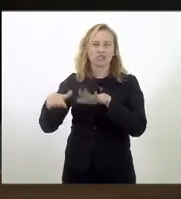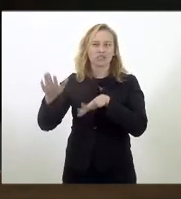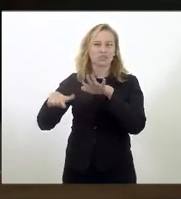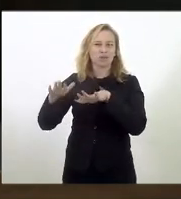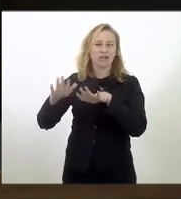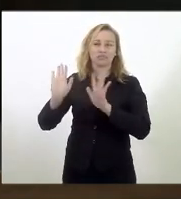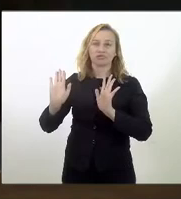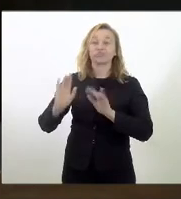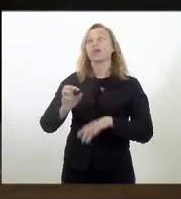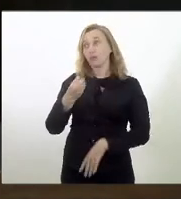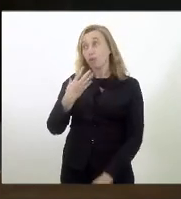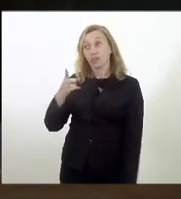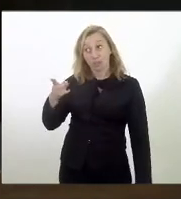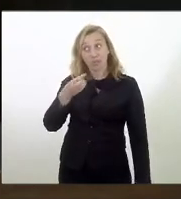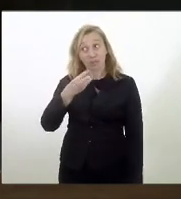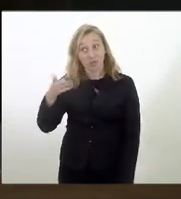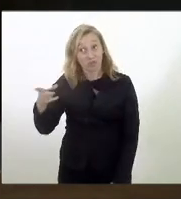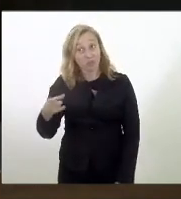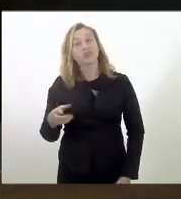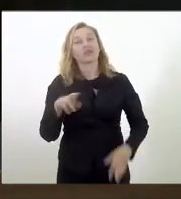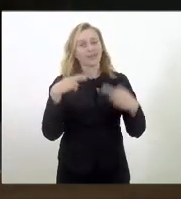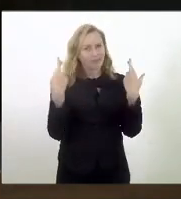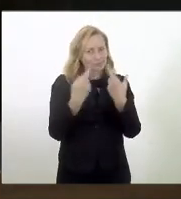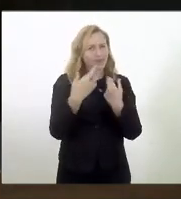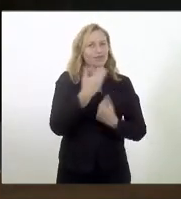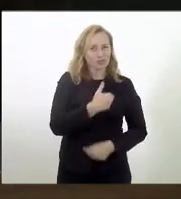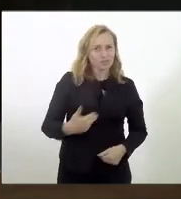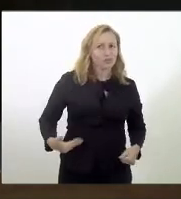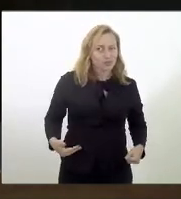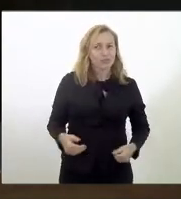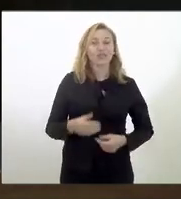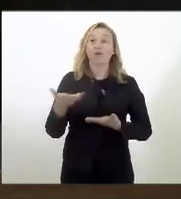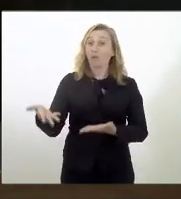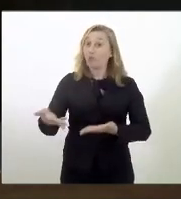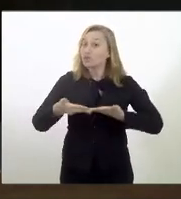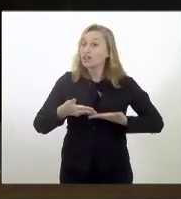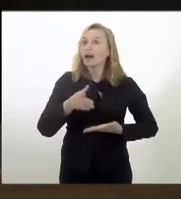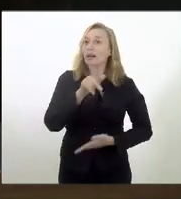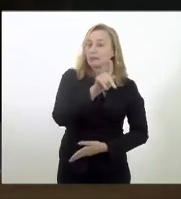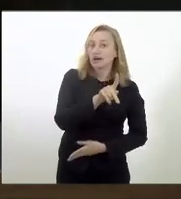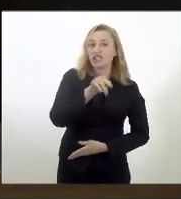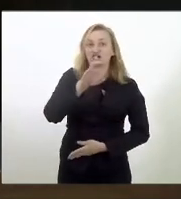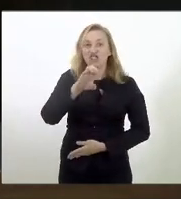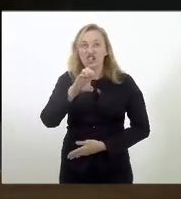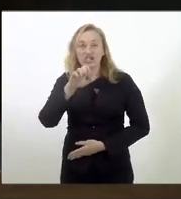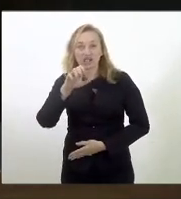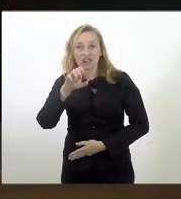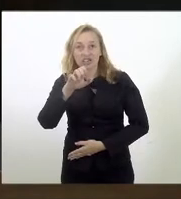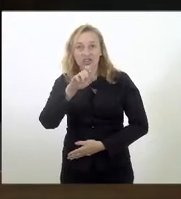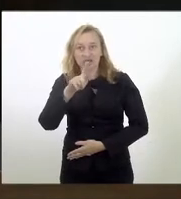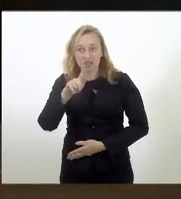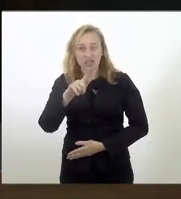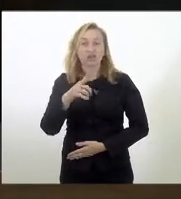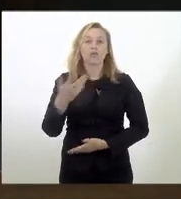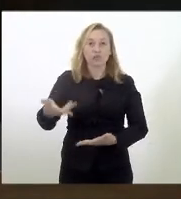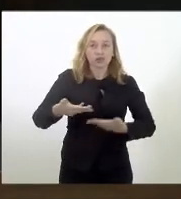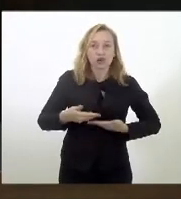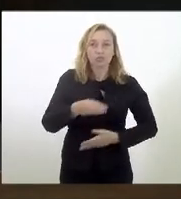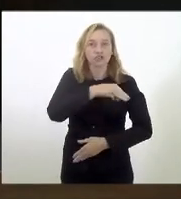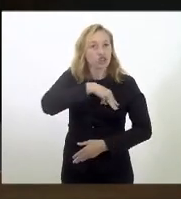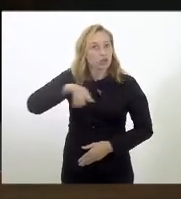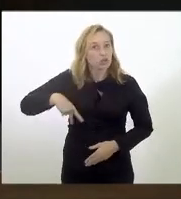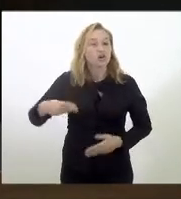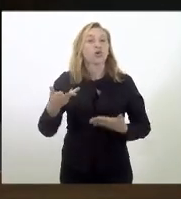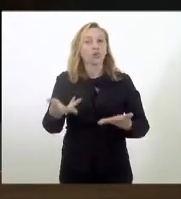bom que seja assim. Possamos fazer audiências públicas, convidar o PGE, convidar o Ministério Público,